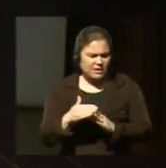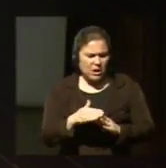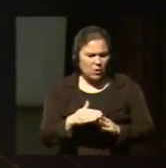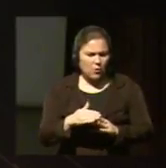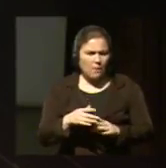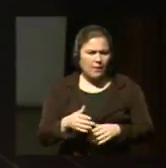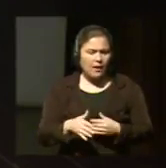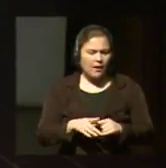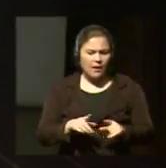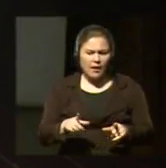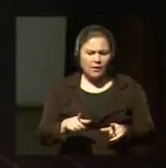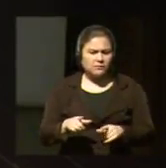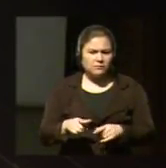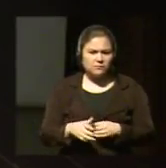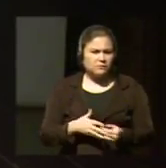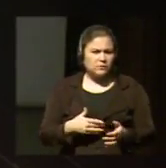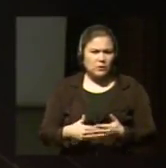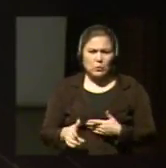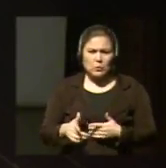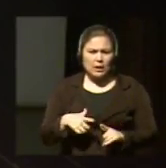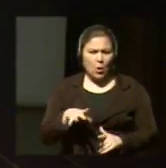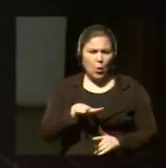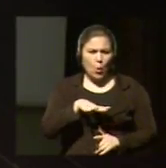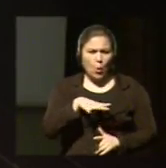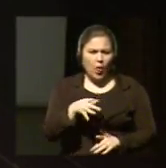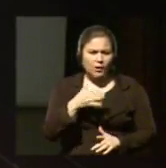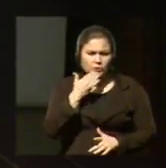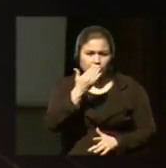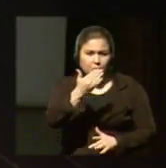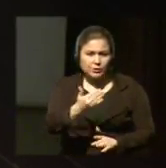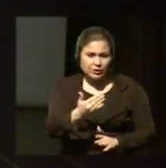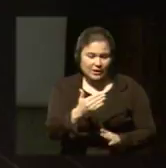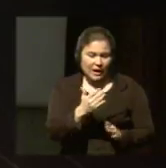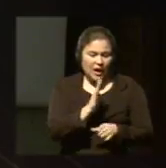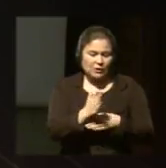lida. E ninguém tem coragem de pedir ajuda para o vizinho.